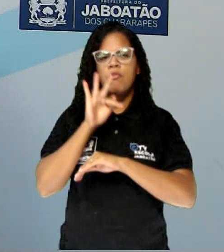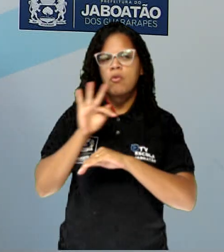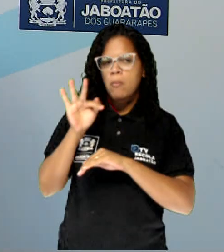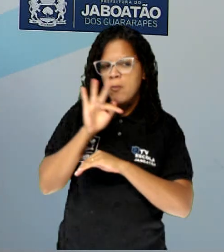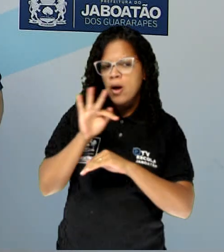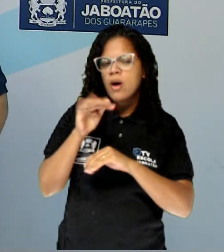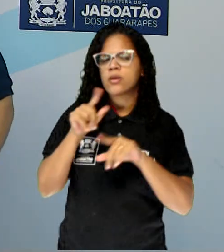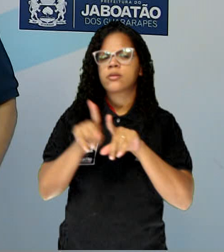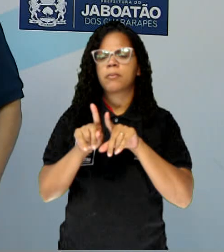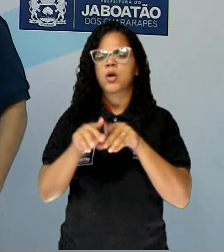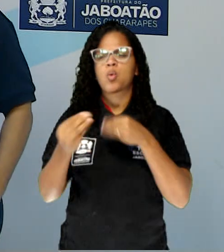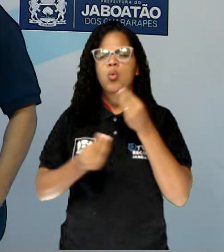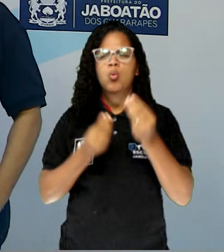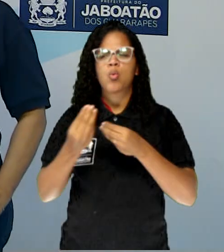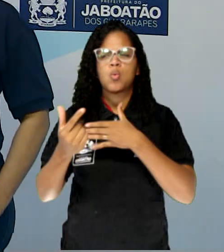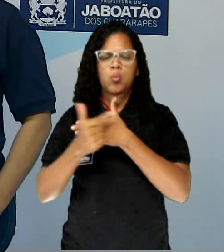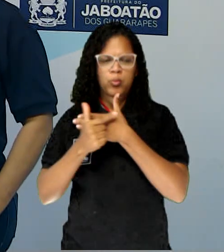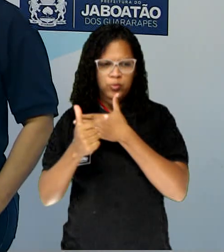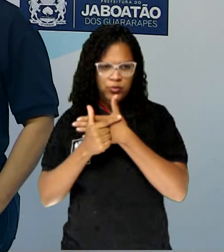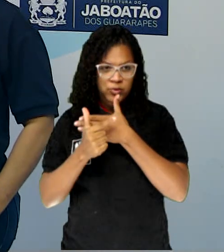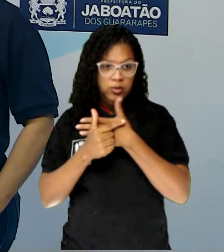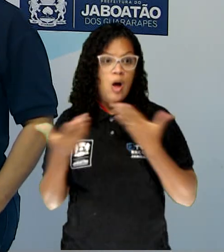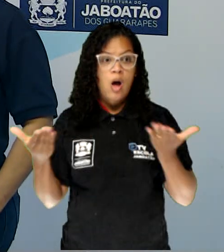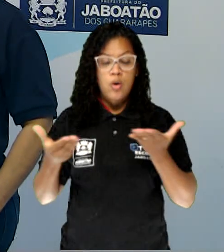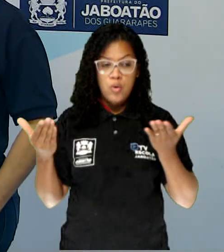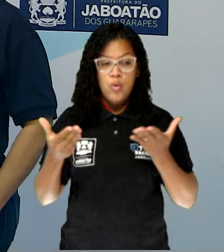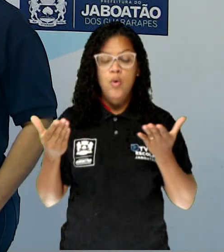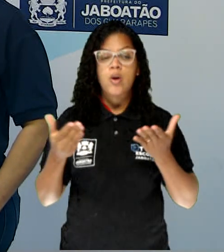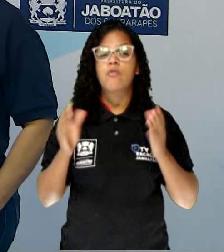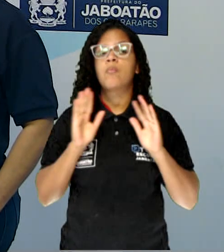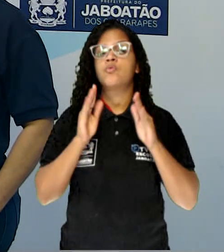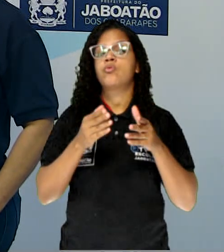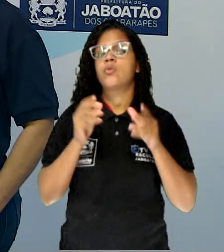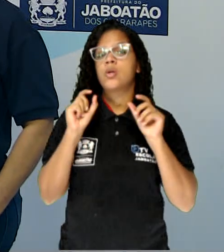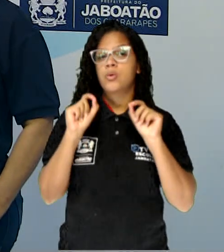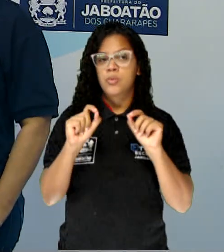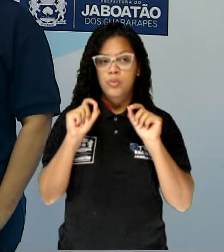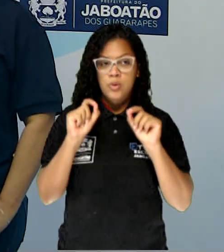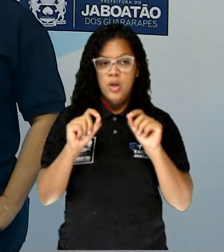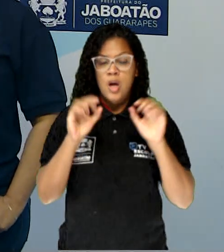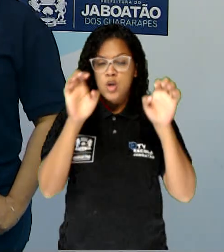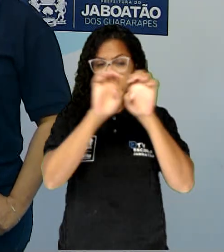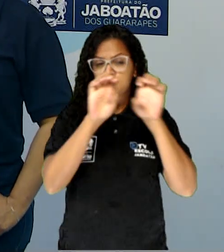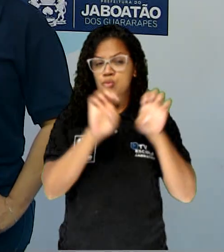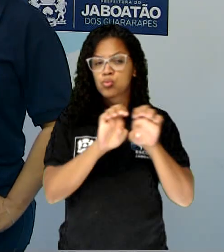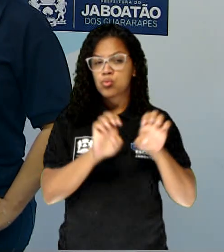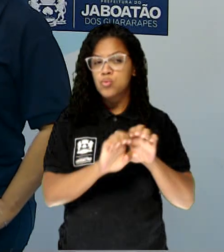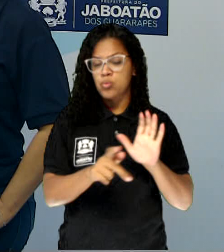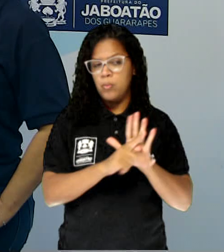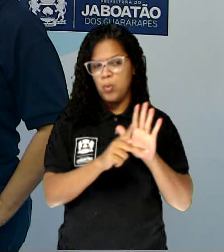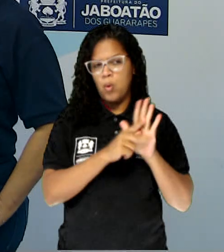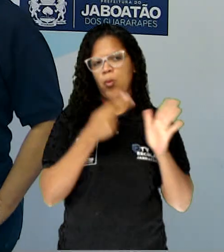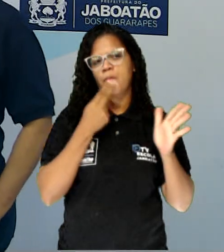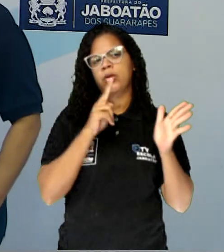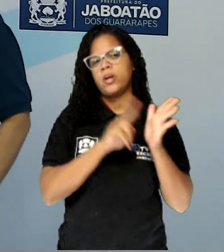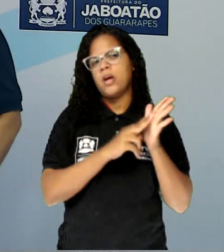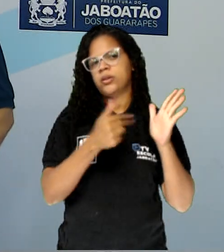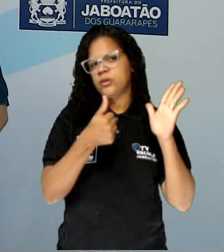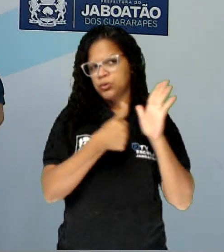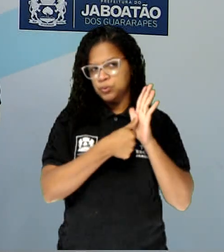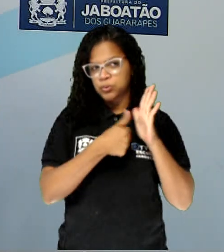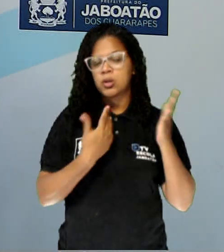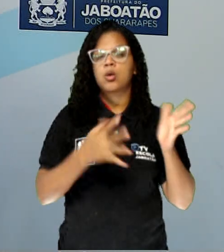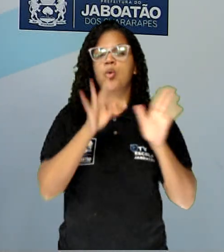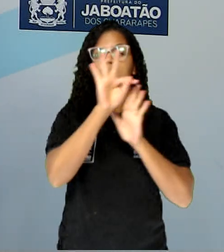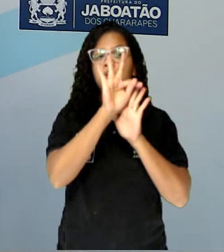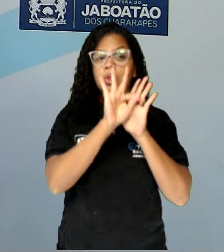sua funcionalidade. Agora vamos trabalhar a questão da estrutura. E aqui está o texto do